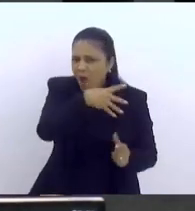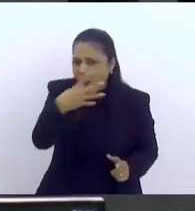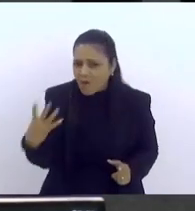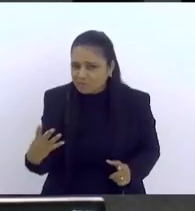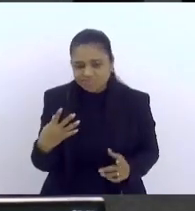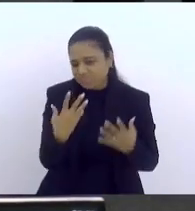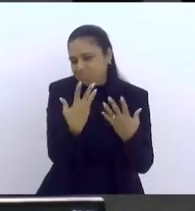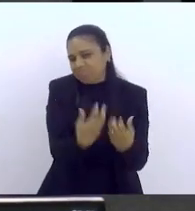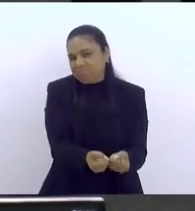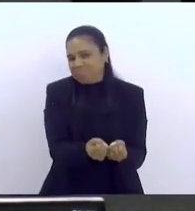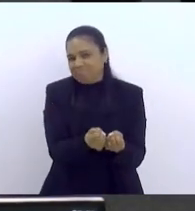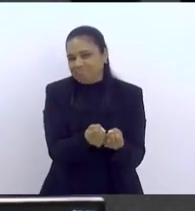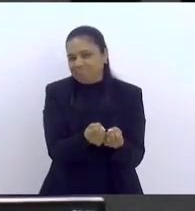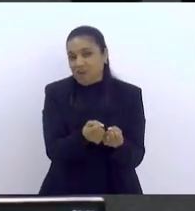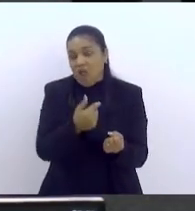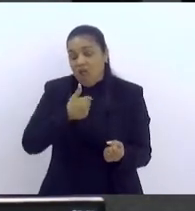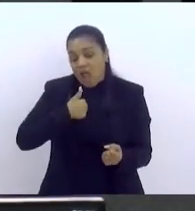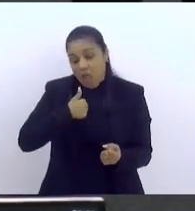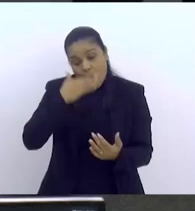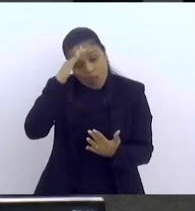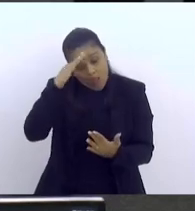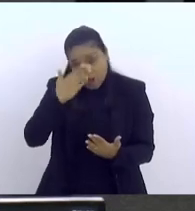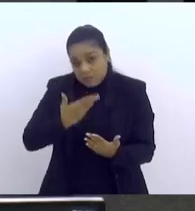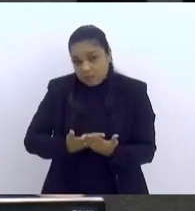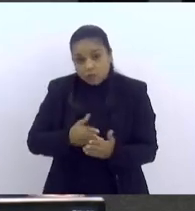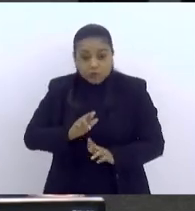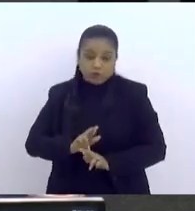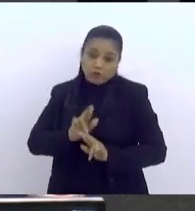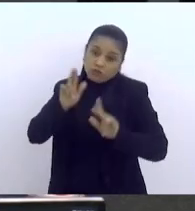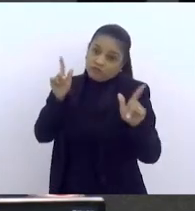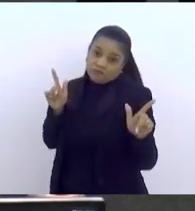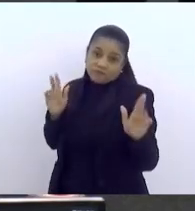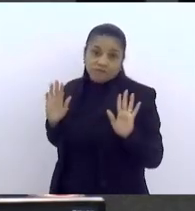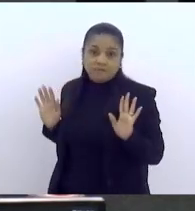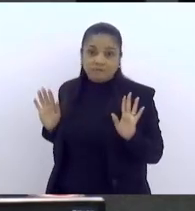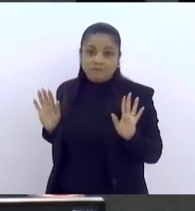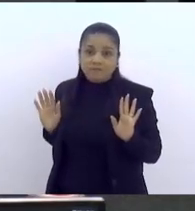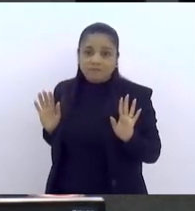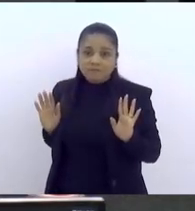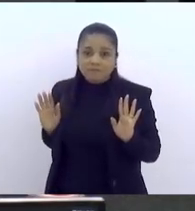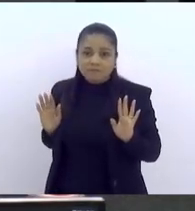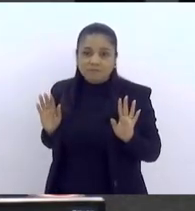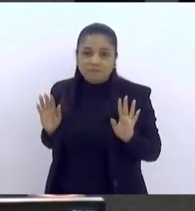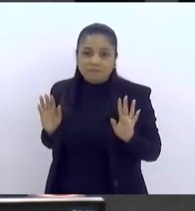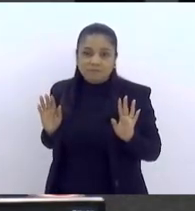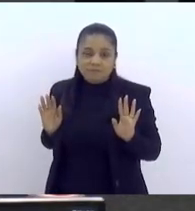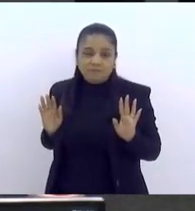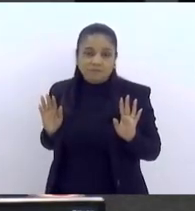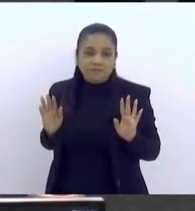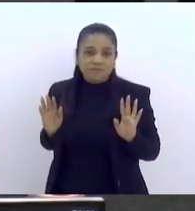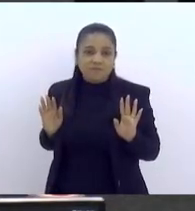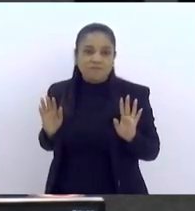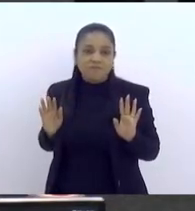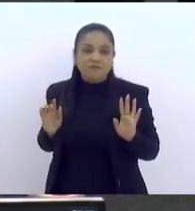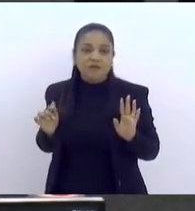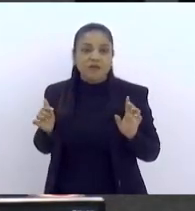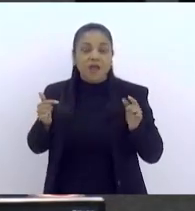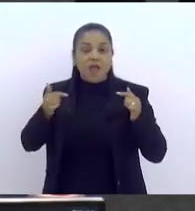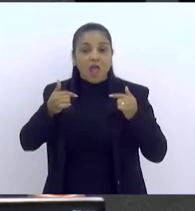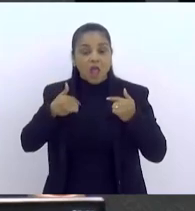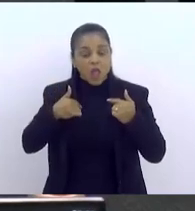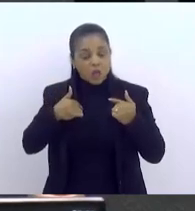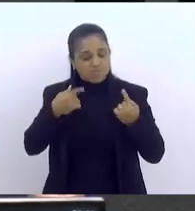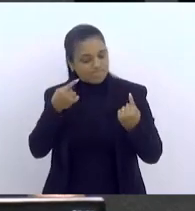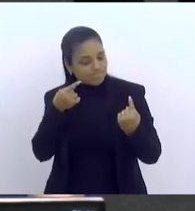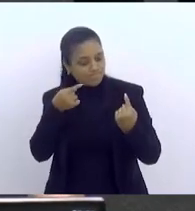partir daquilo que eu acredito, vejam bem, a partir do que eu acredito, eu me